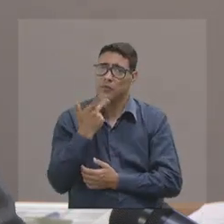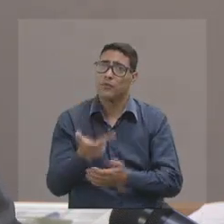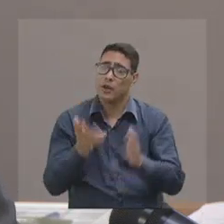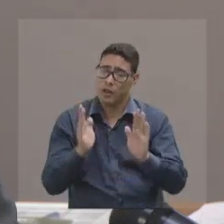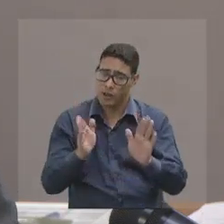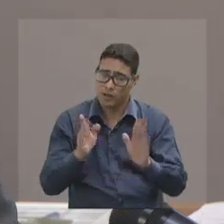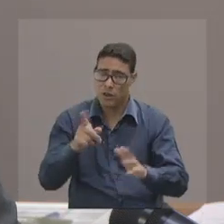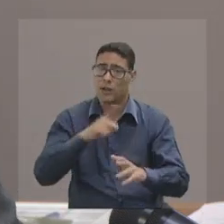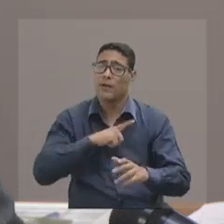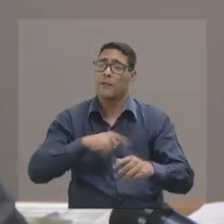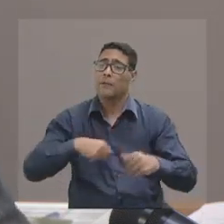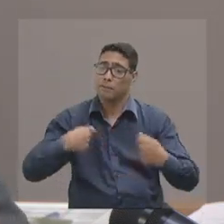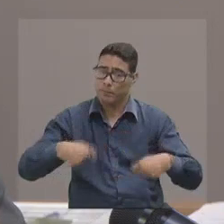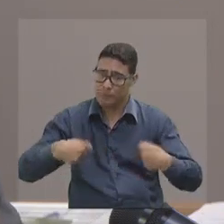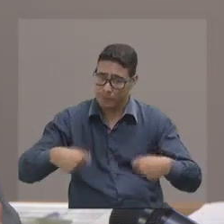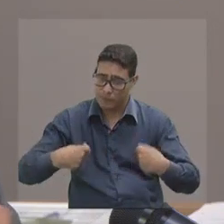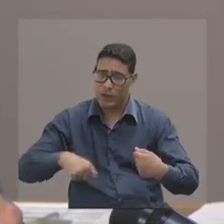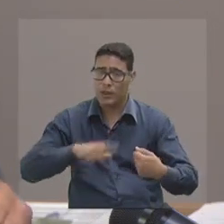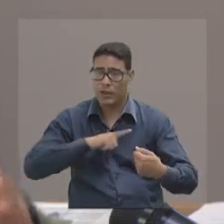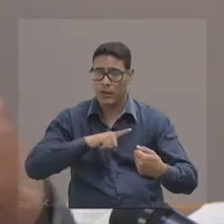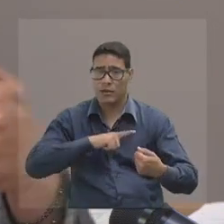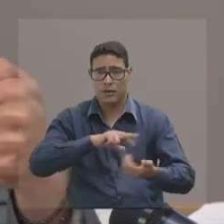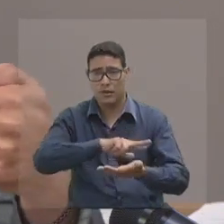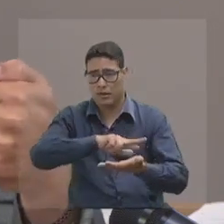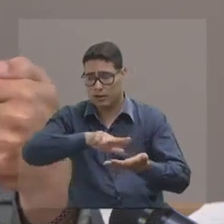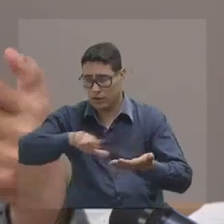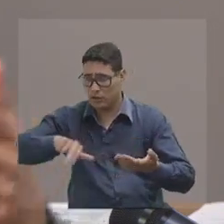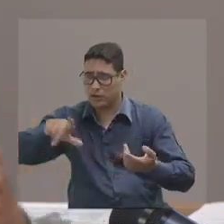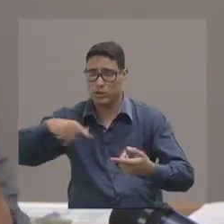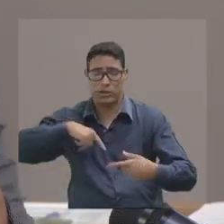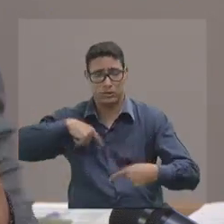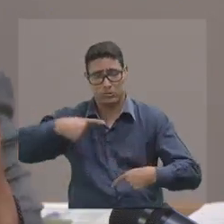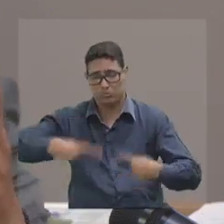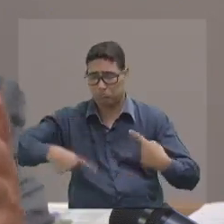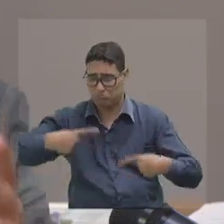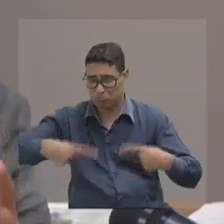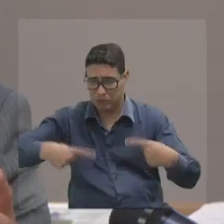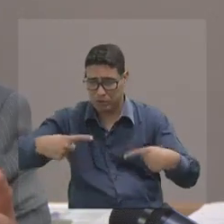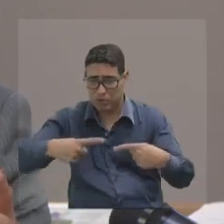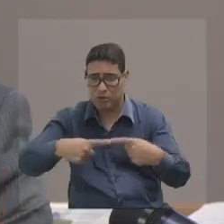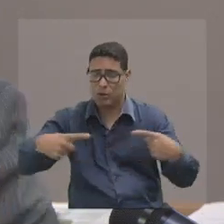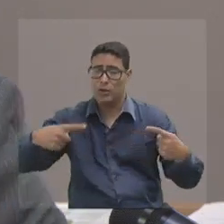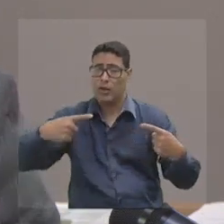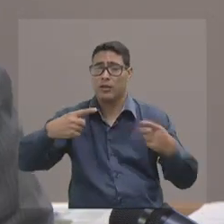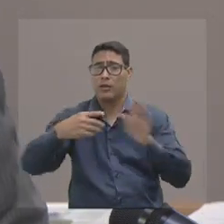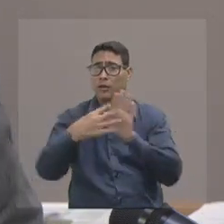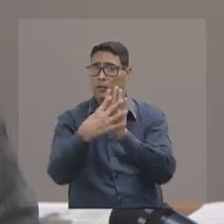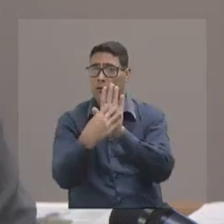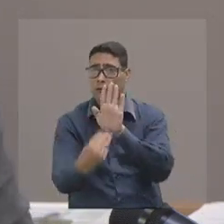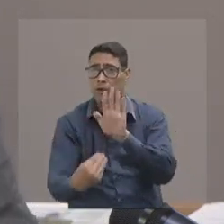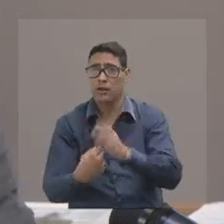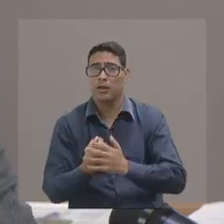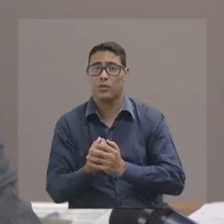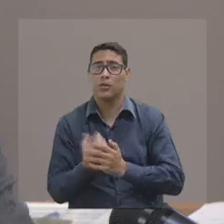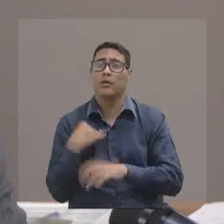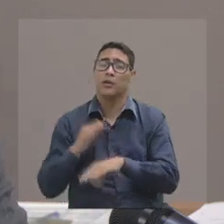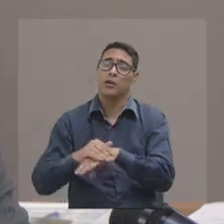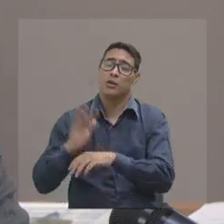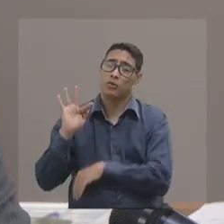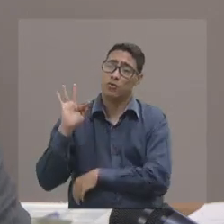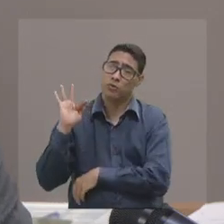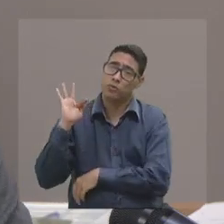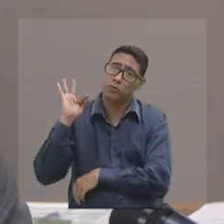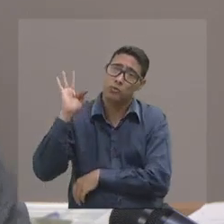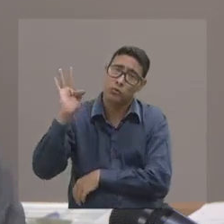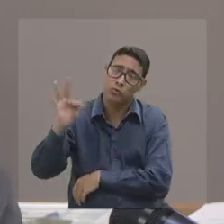necessidade de nós rediscutimos essa modelagem para que no futuro próximo